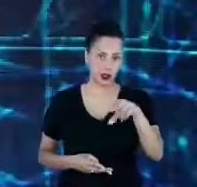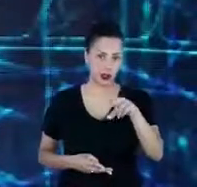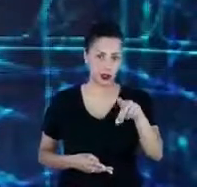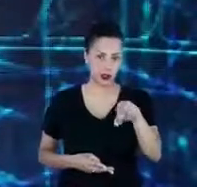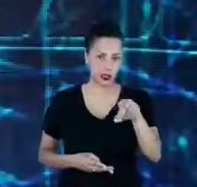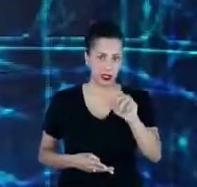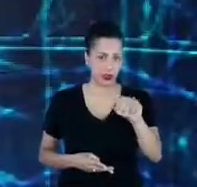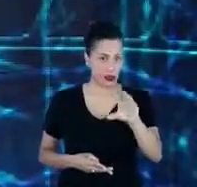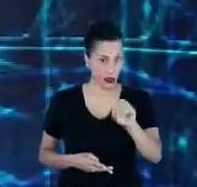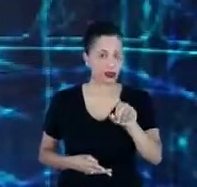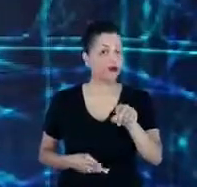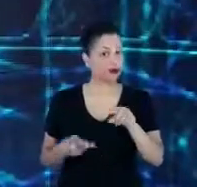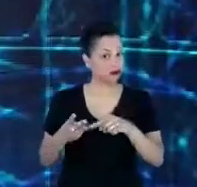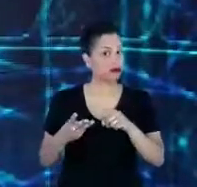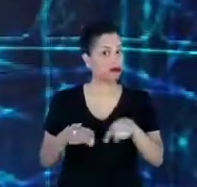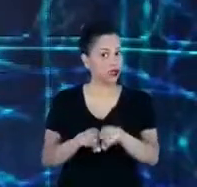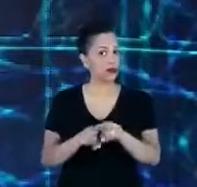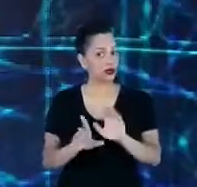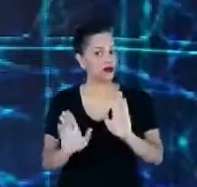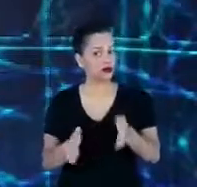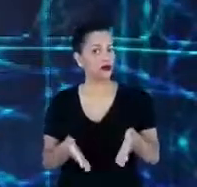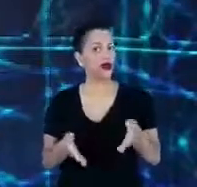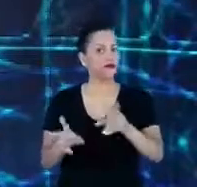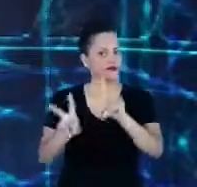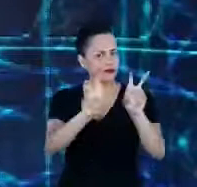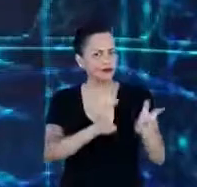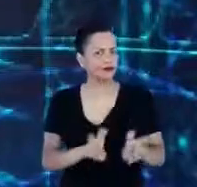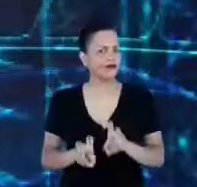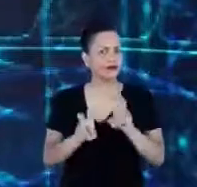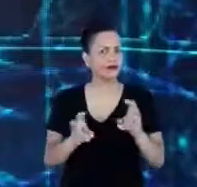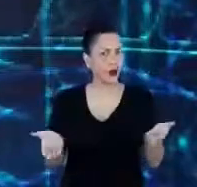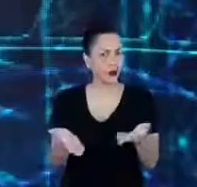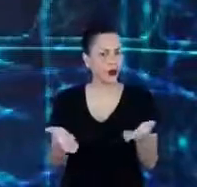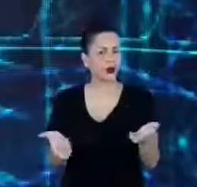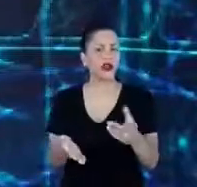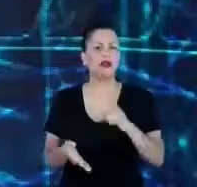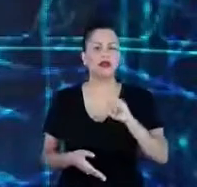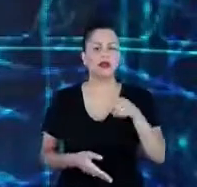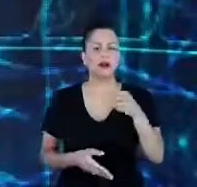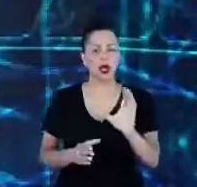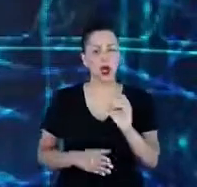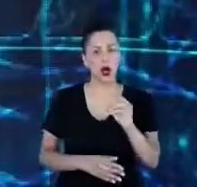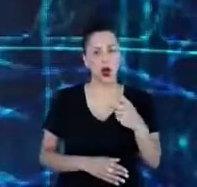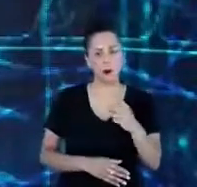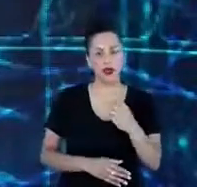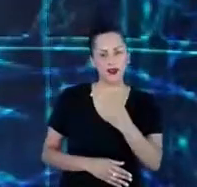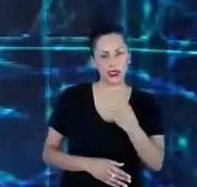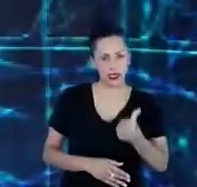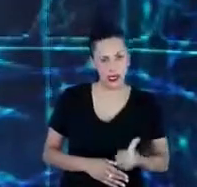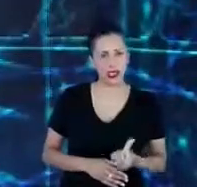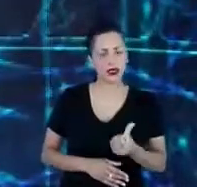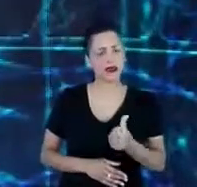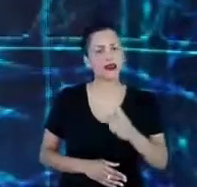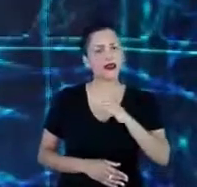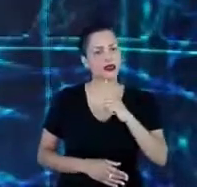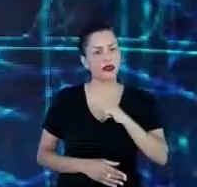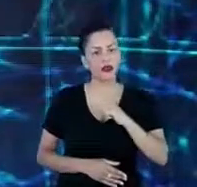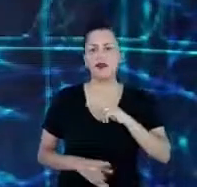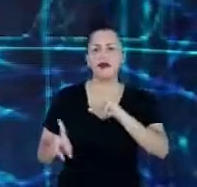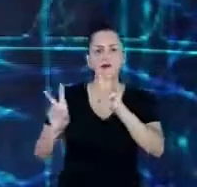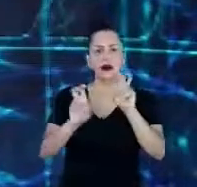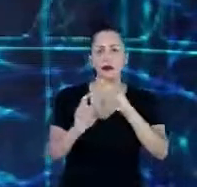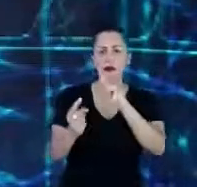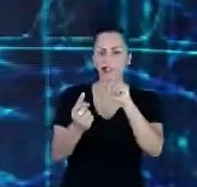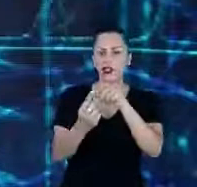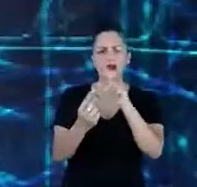aí depois da Cópia 26 é uma série de países colocando metas de redução de emissão de carbono ou